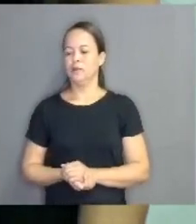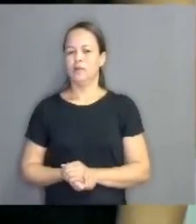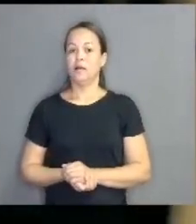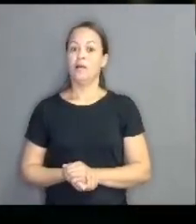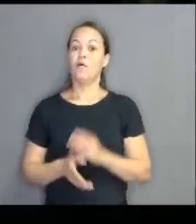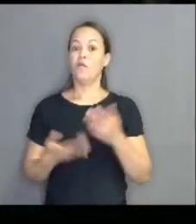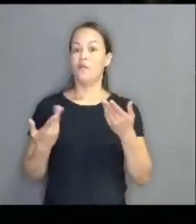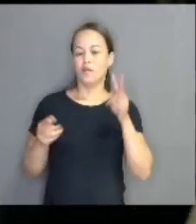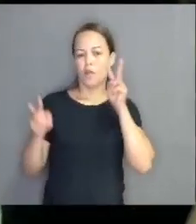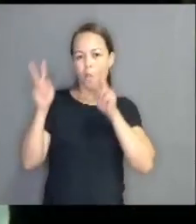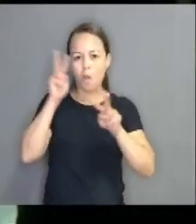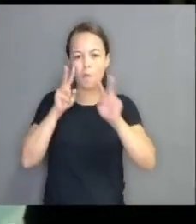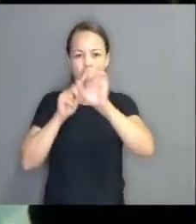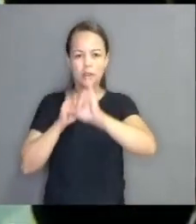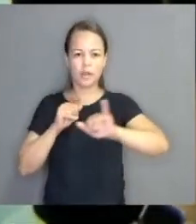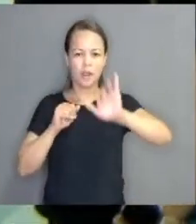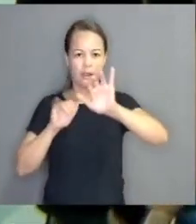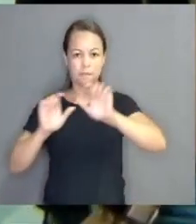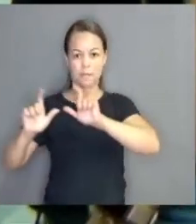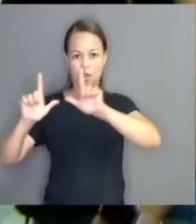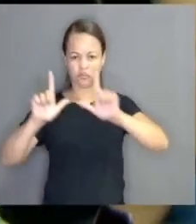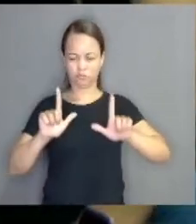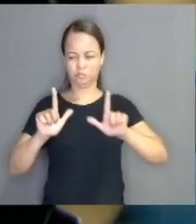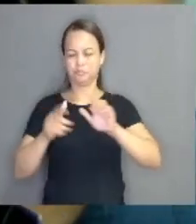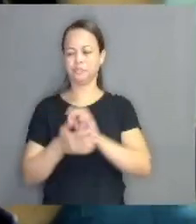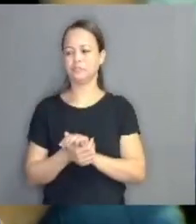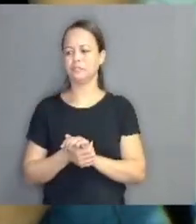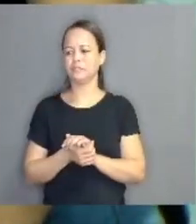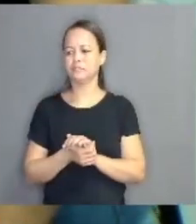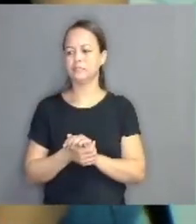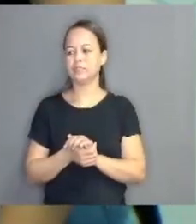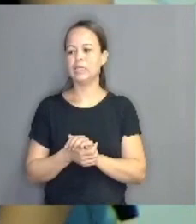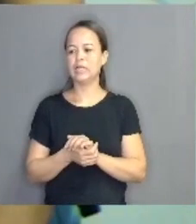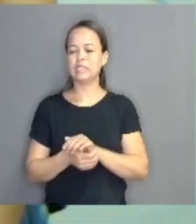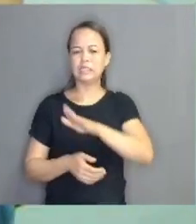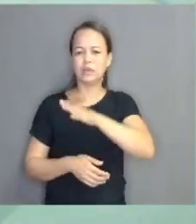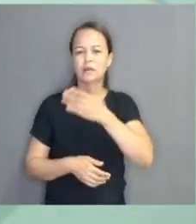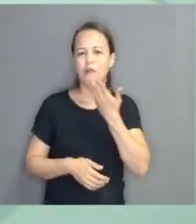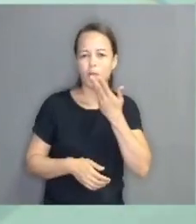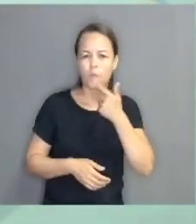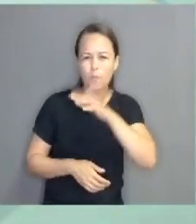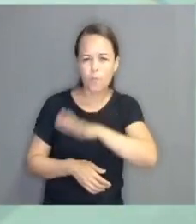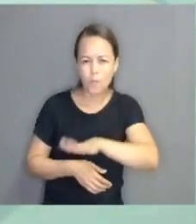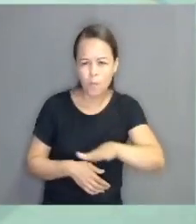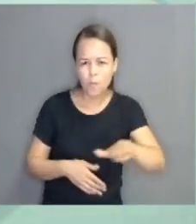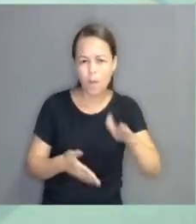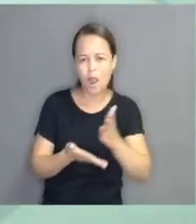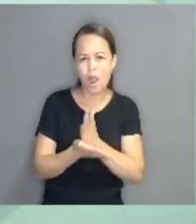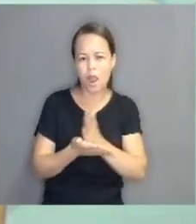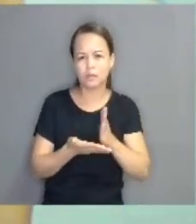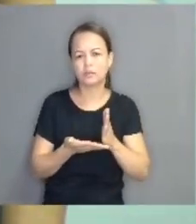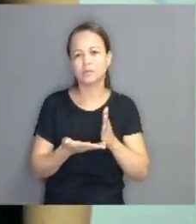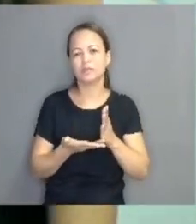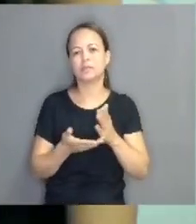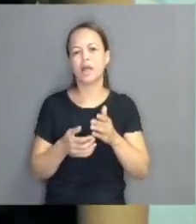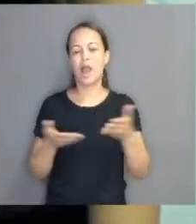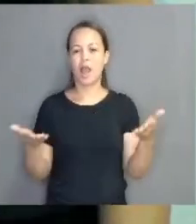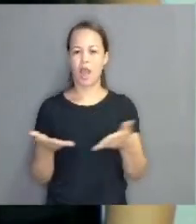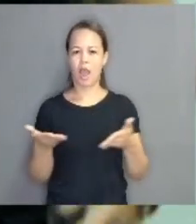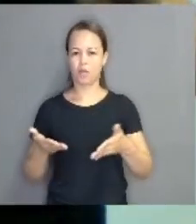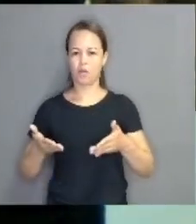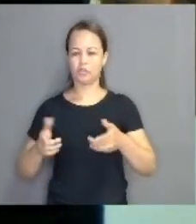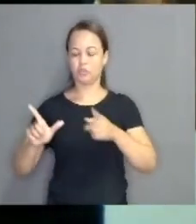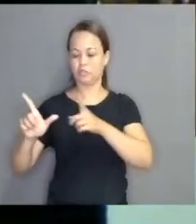Olhem bem para essa imagem aí. Nessa imagem, eu tenho algumas crianças. Agora, elas estão